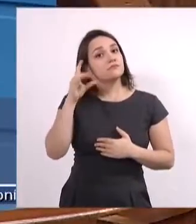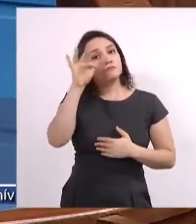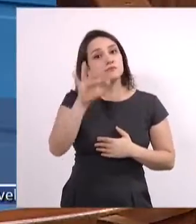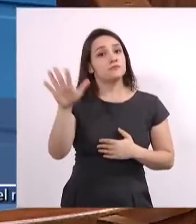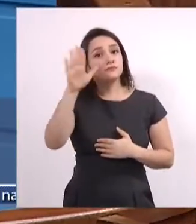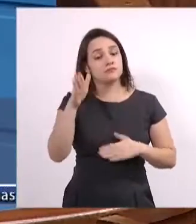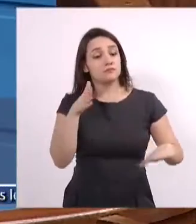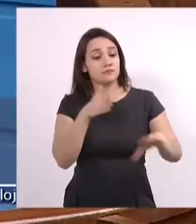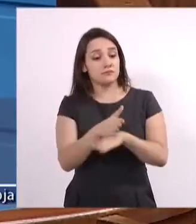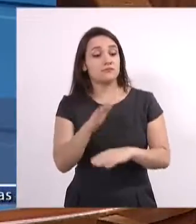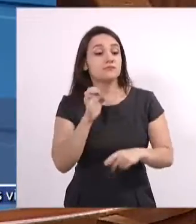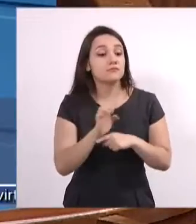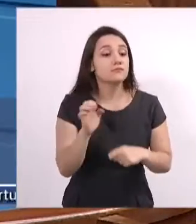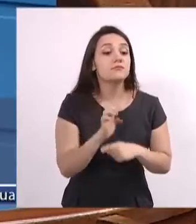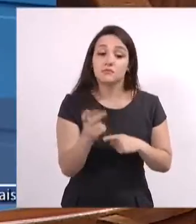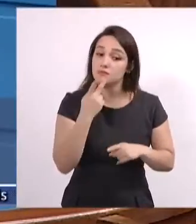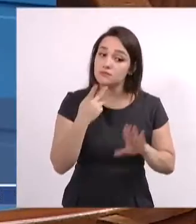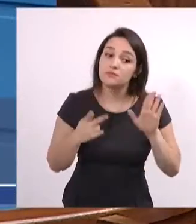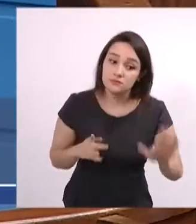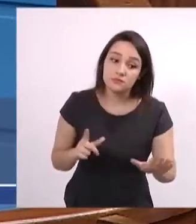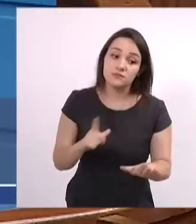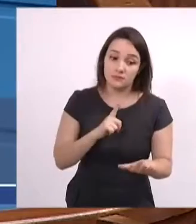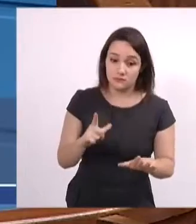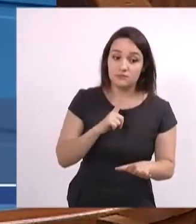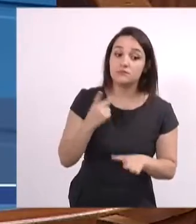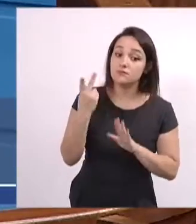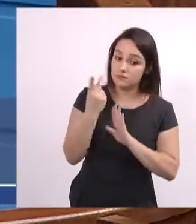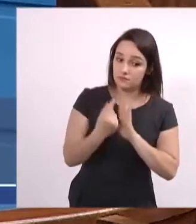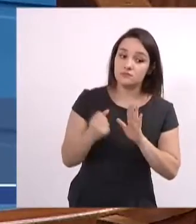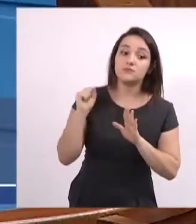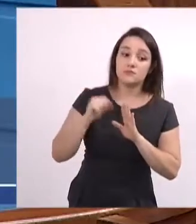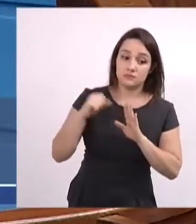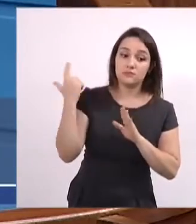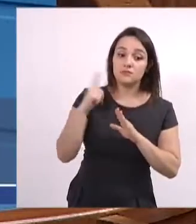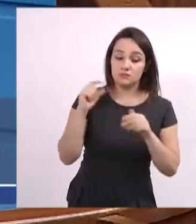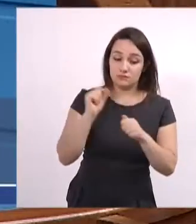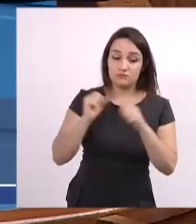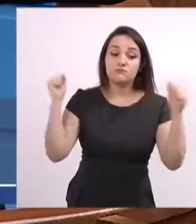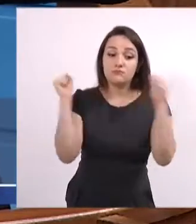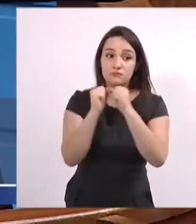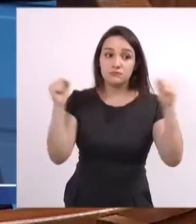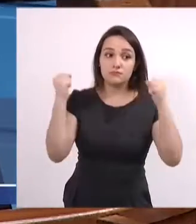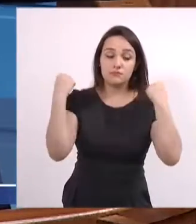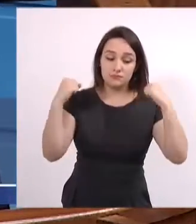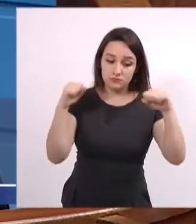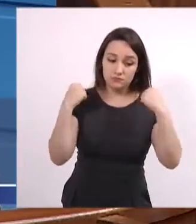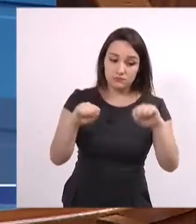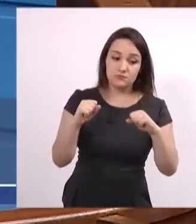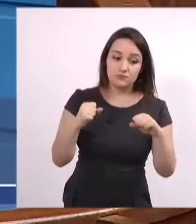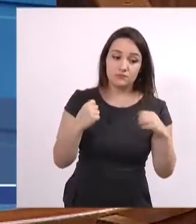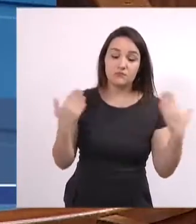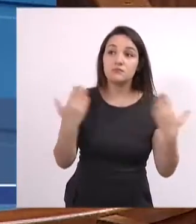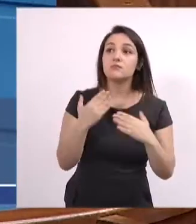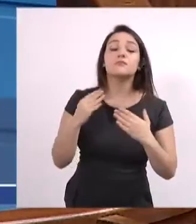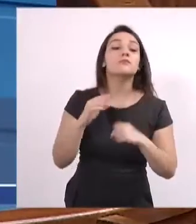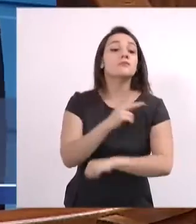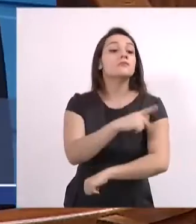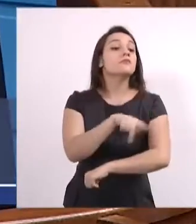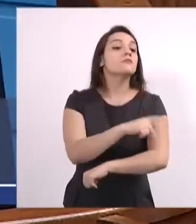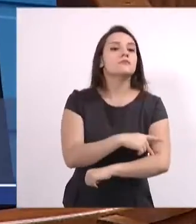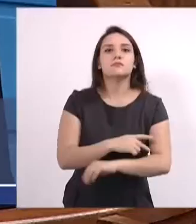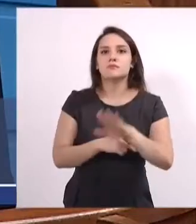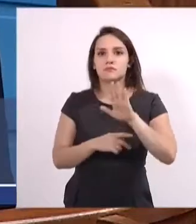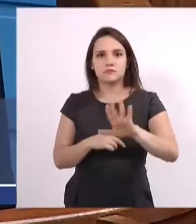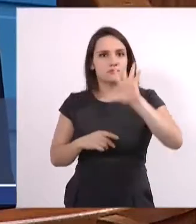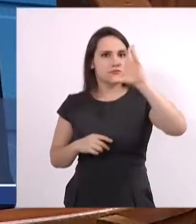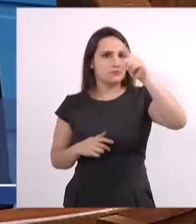Olha, nós temos recursos para a academia ao ar livre. E aí foi uma